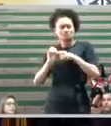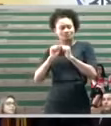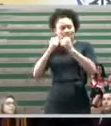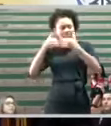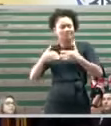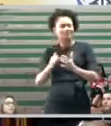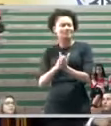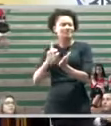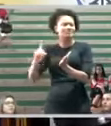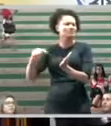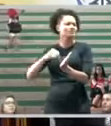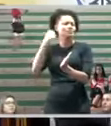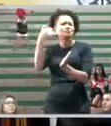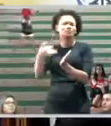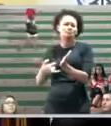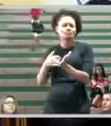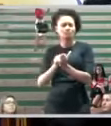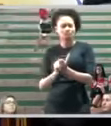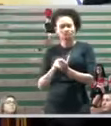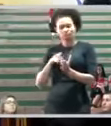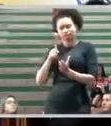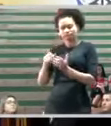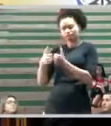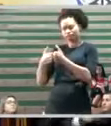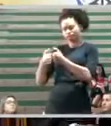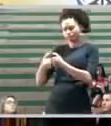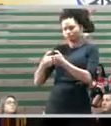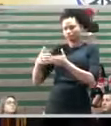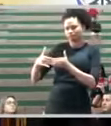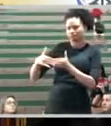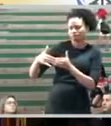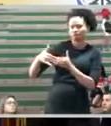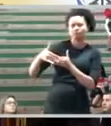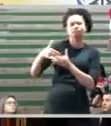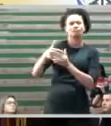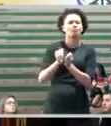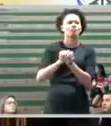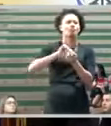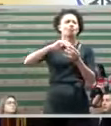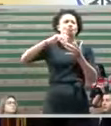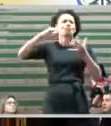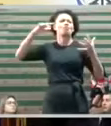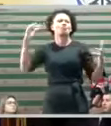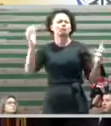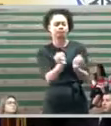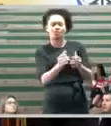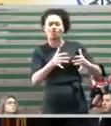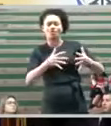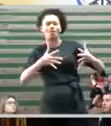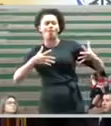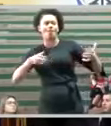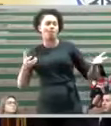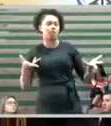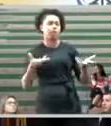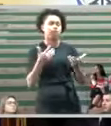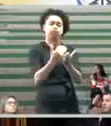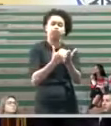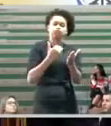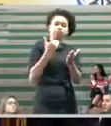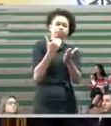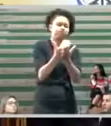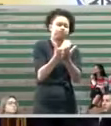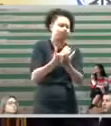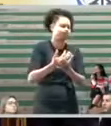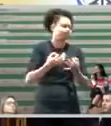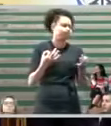estas gerações, por meio da arca, viveram períodos gloriosos, milagres, sinais e prodígios.